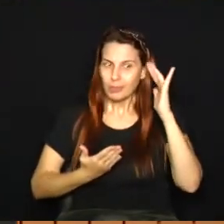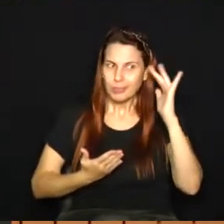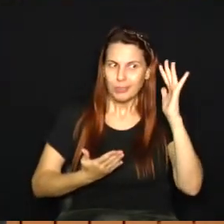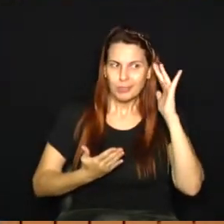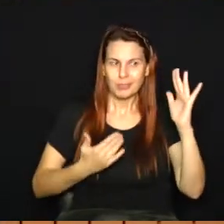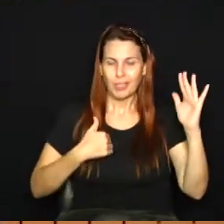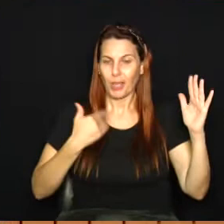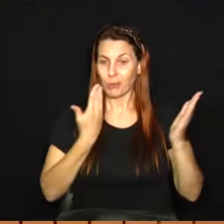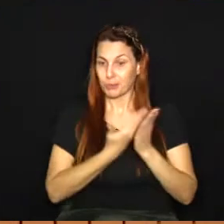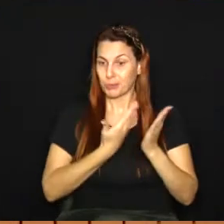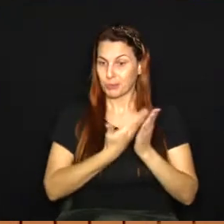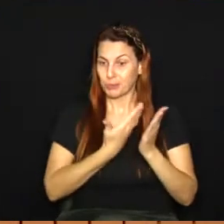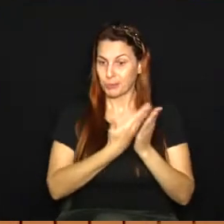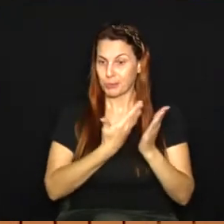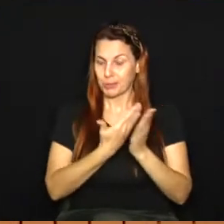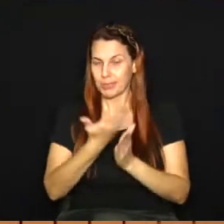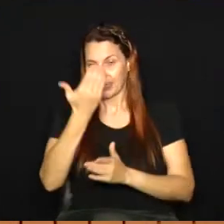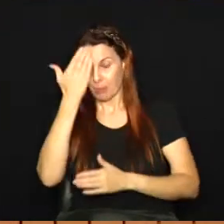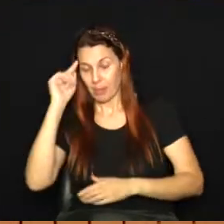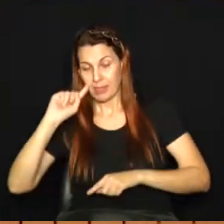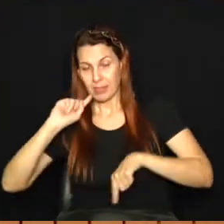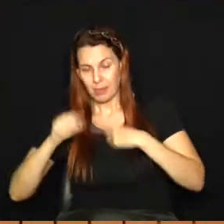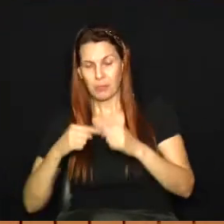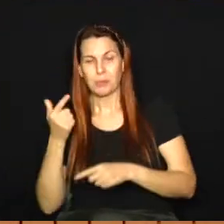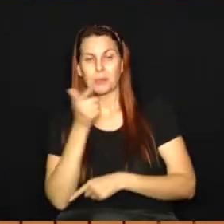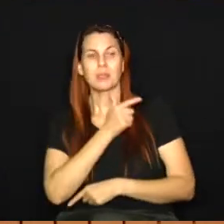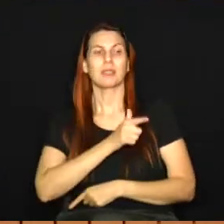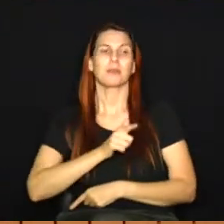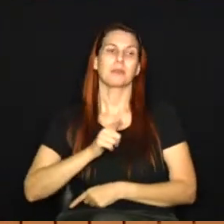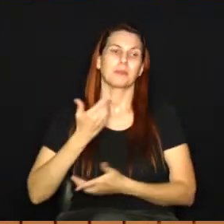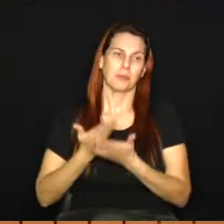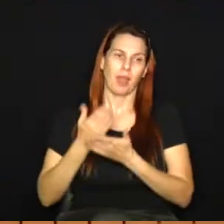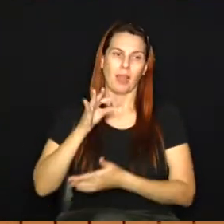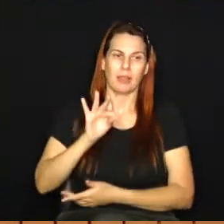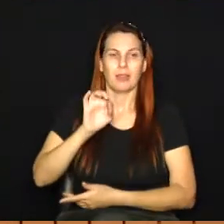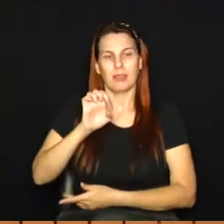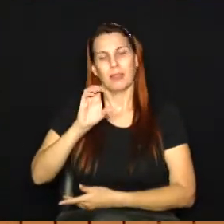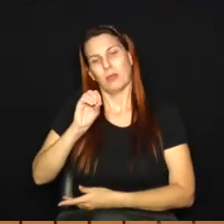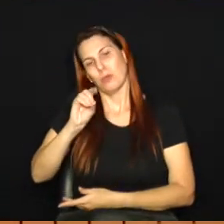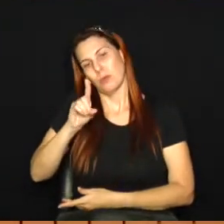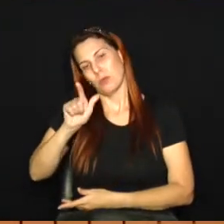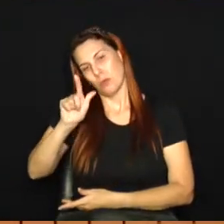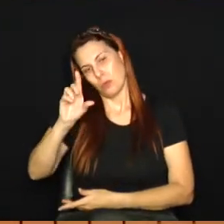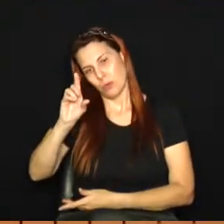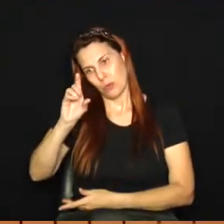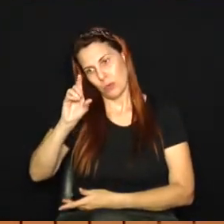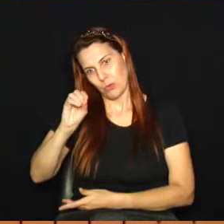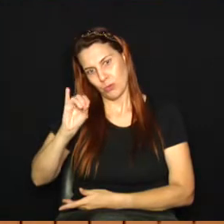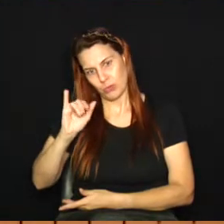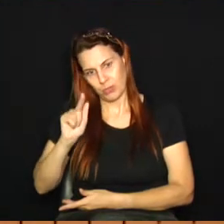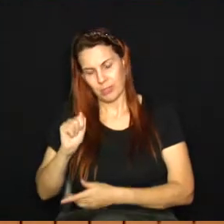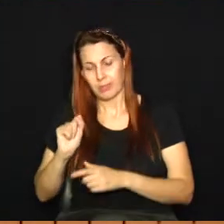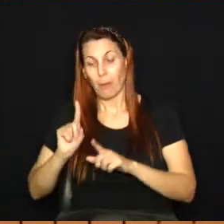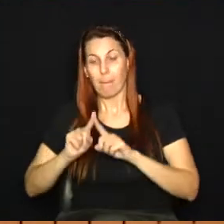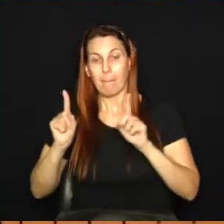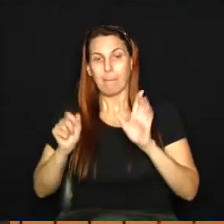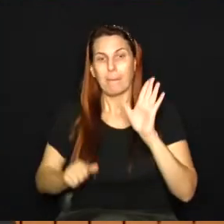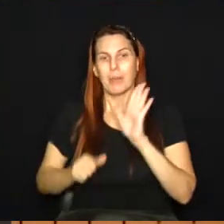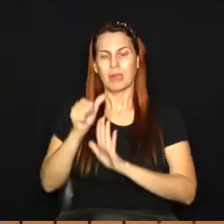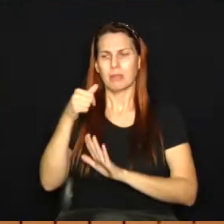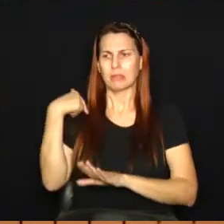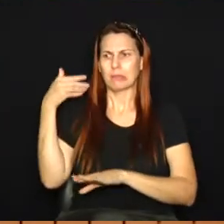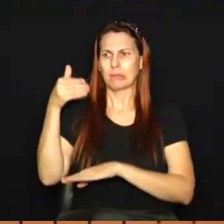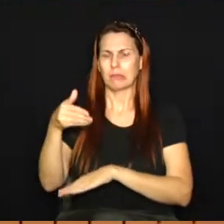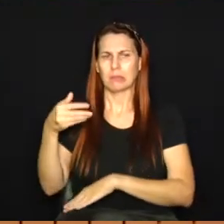garantindo que eu pudesse fazer a teologia depois. Aí, na primeira ida para a PUC, eu falei assim, nossa, eu